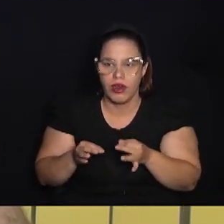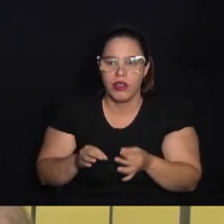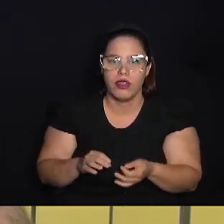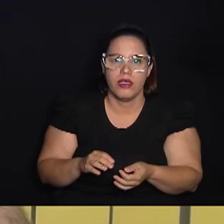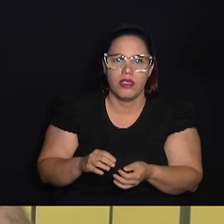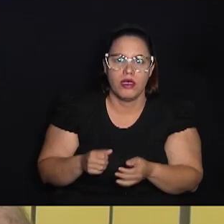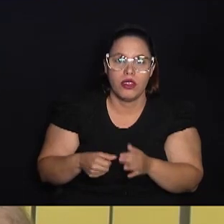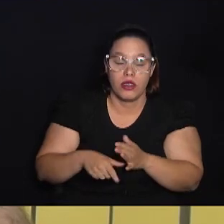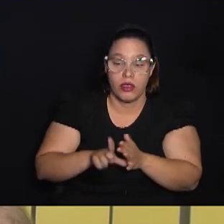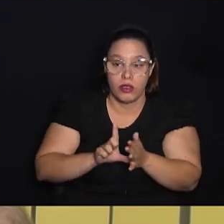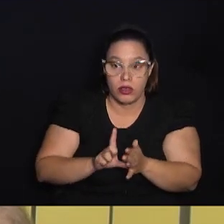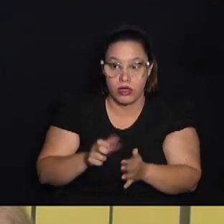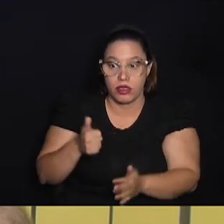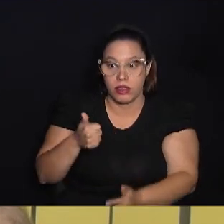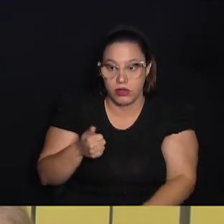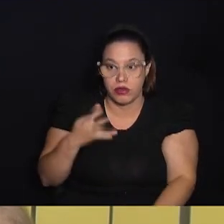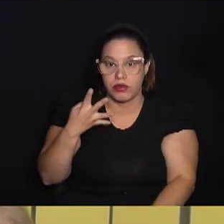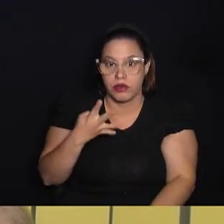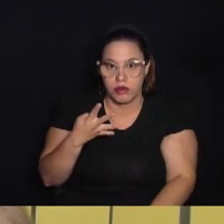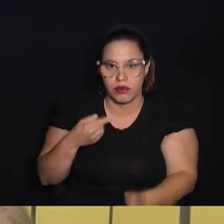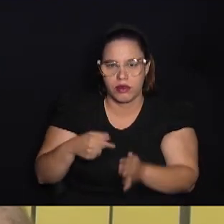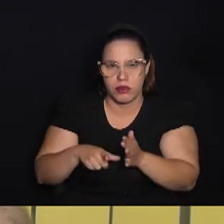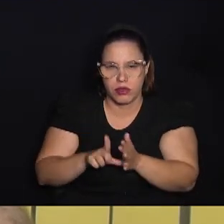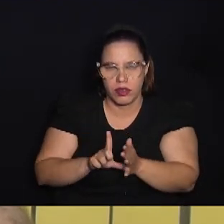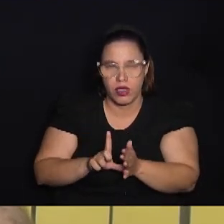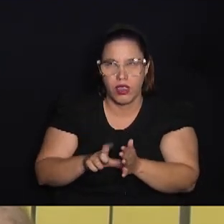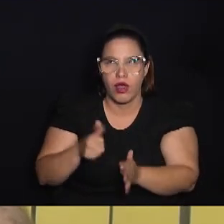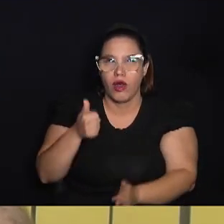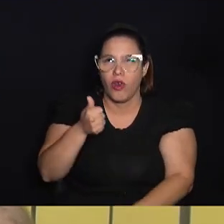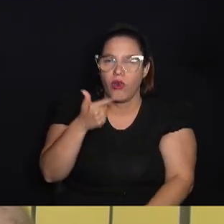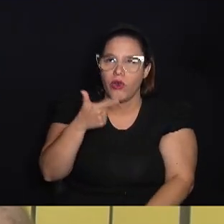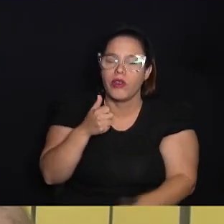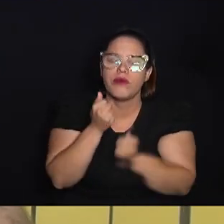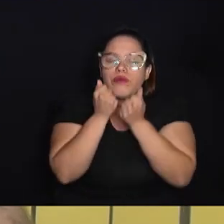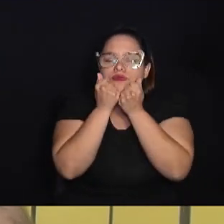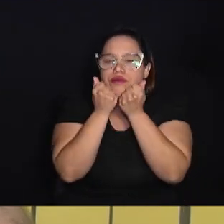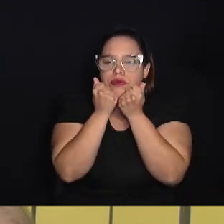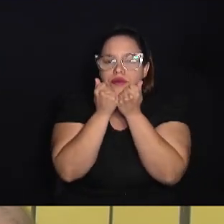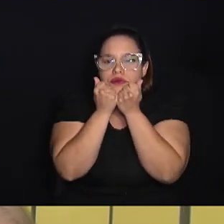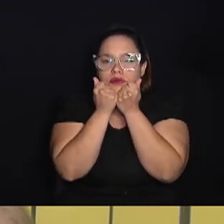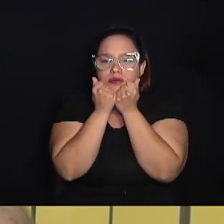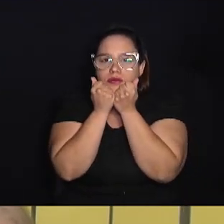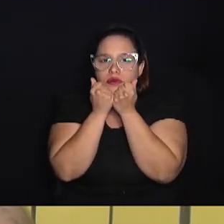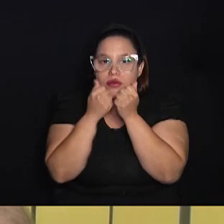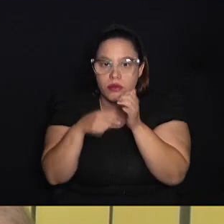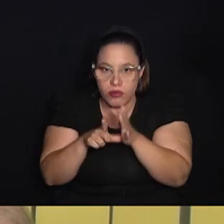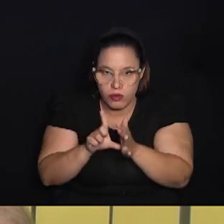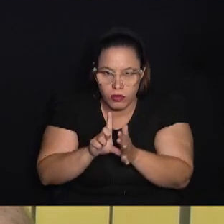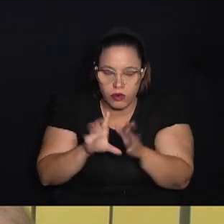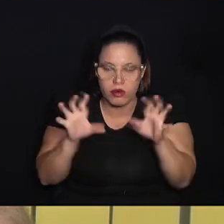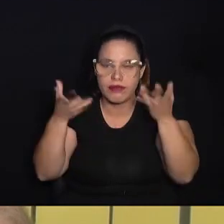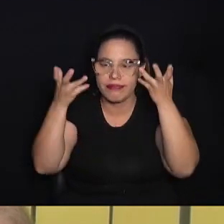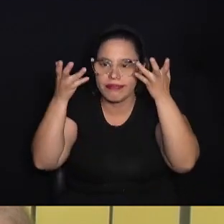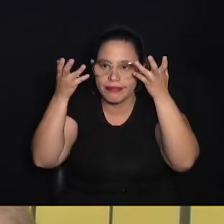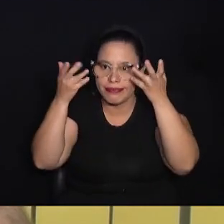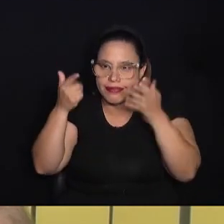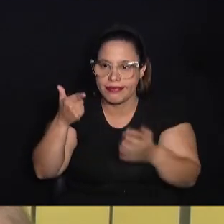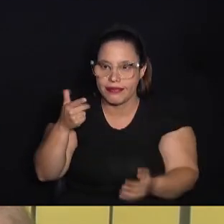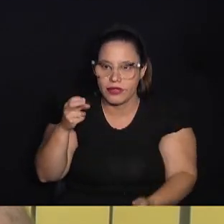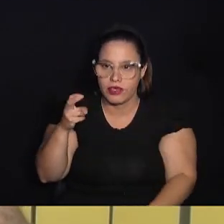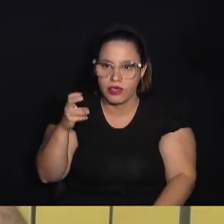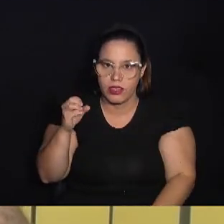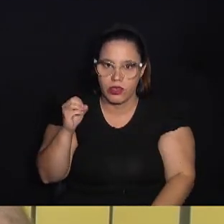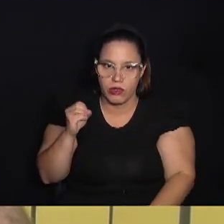antecedeu o dia 14 também foi dia 12 de de Julho então antecedia também as comemorações dos 250 anos da